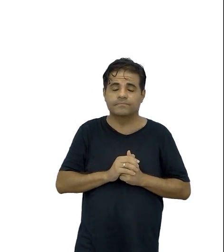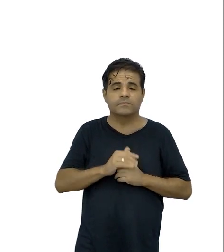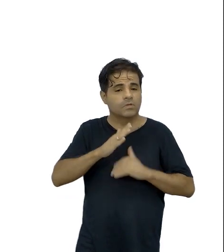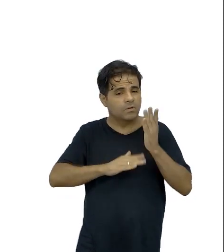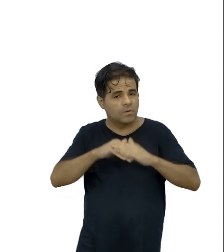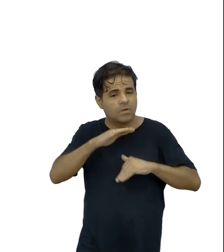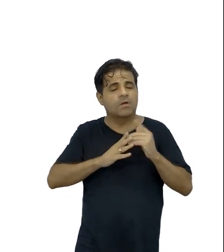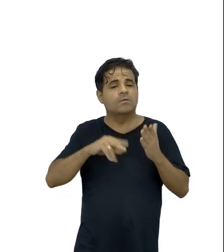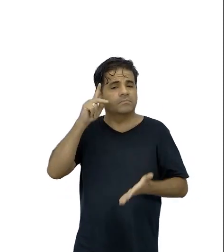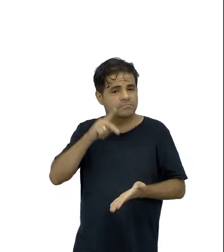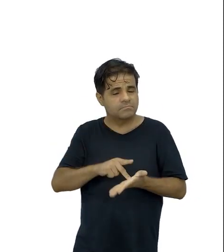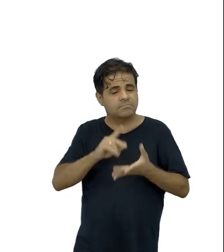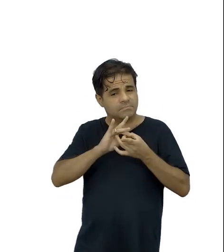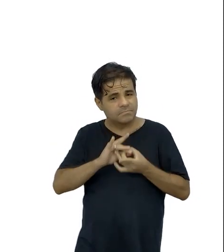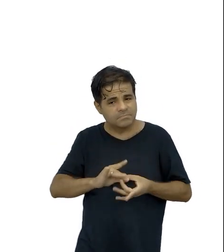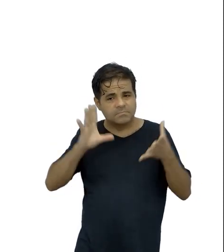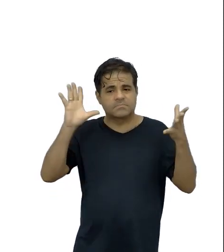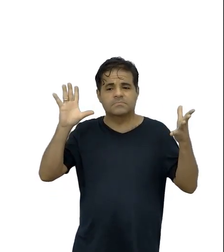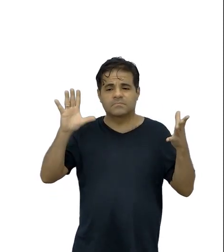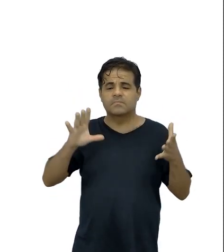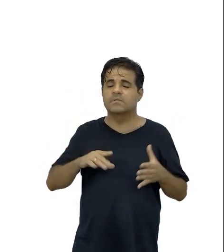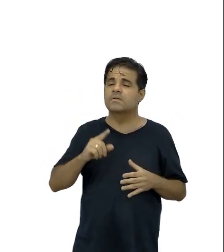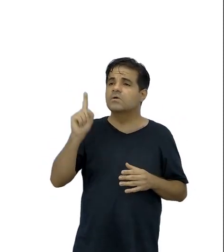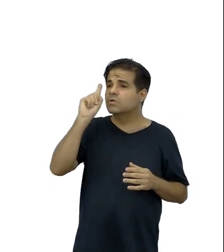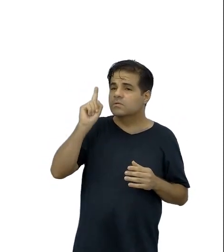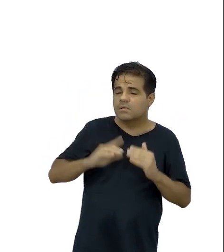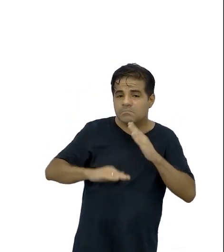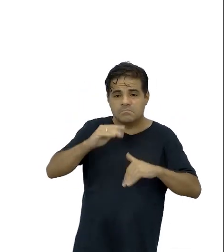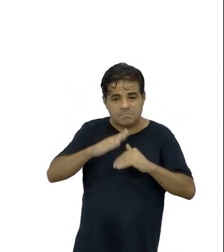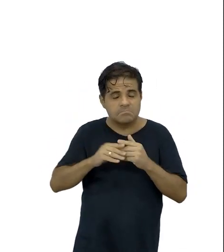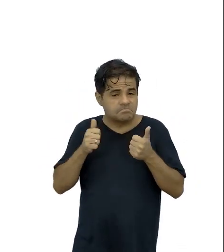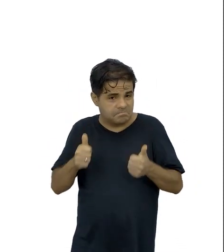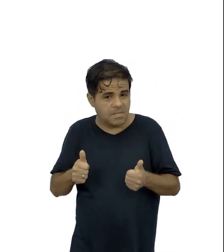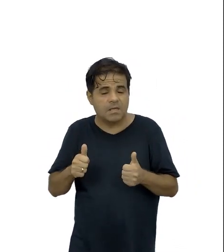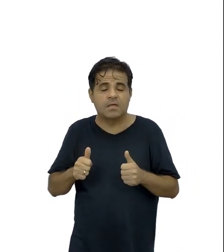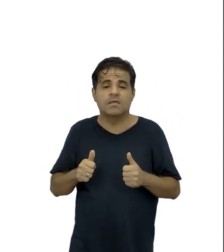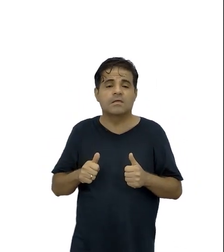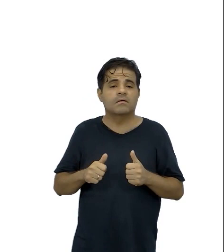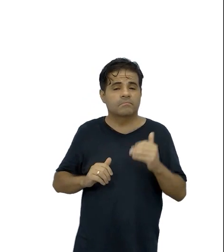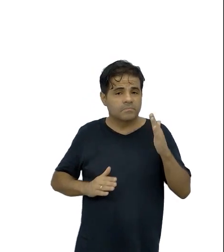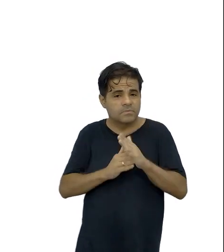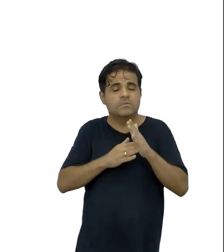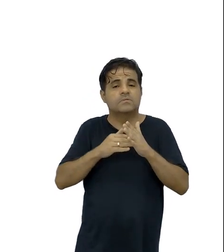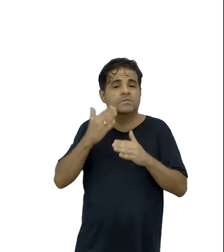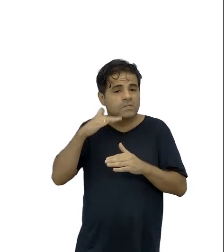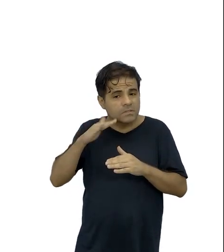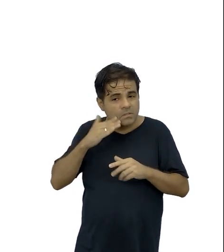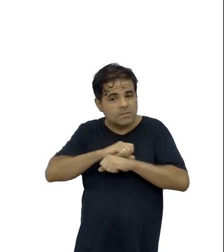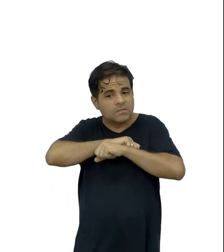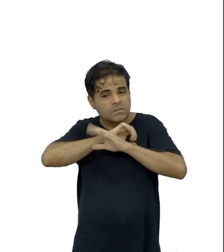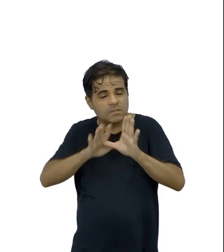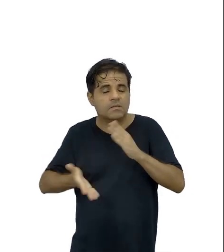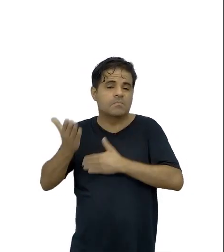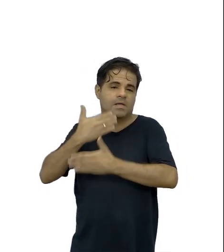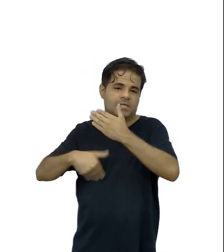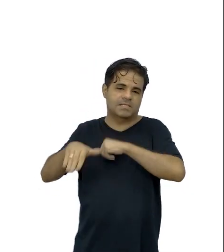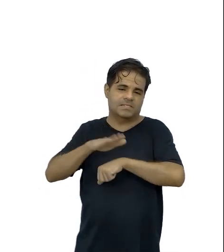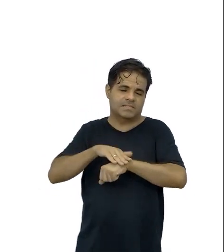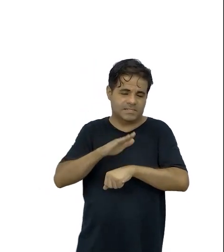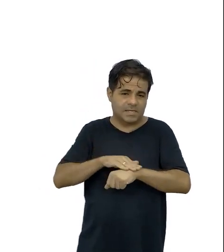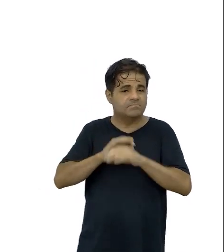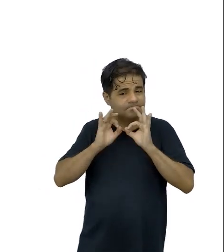Obras literárias que permitem que eles não só deleitem, mas não só o deleite, né, mas a compreensão da época,